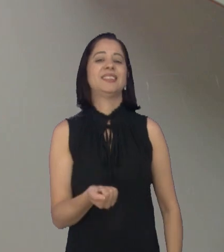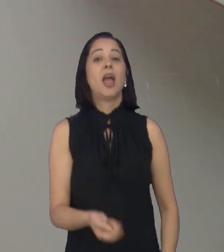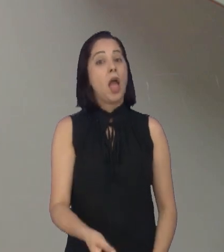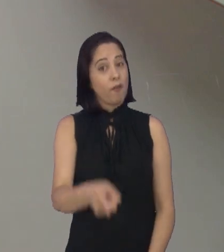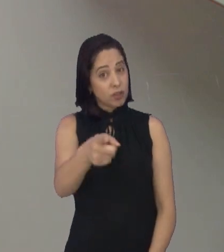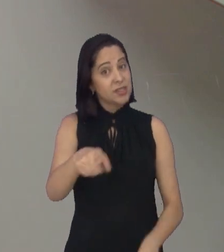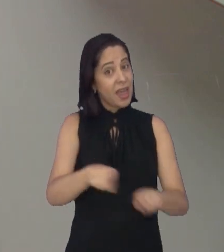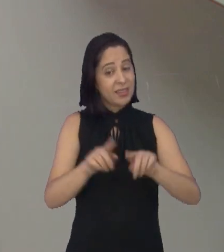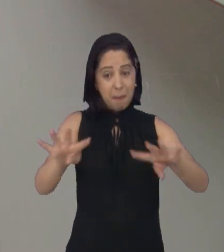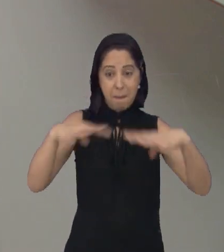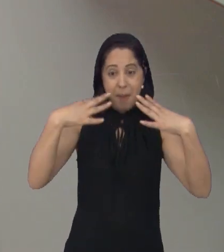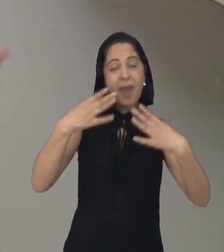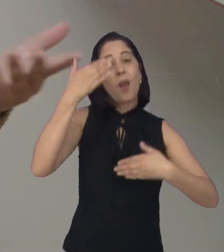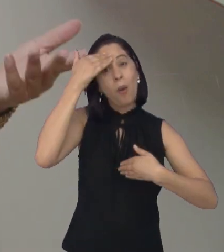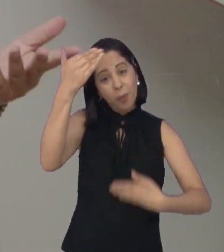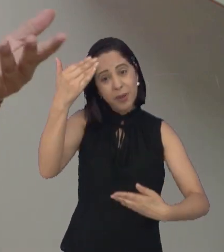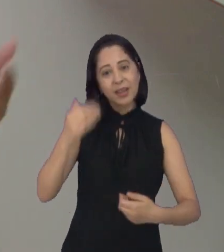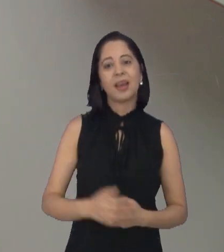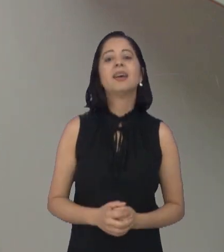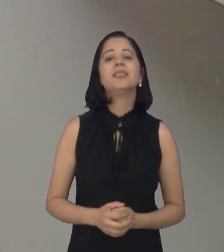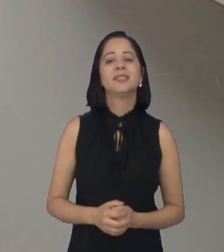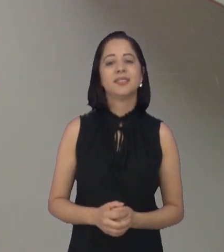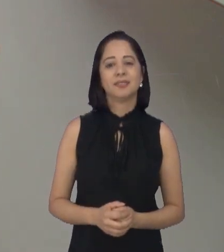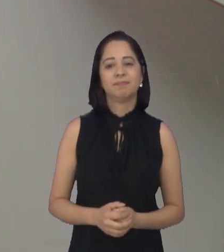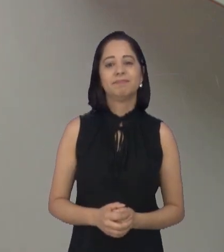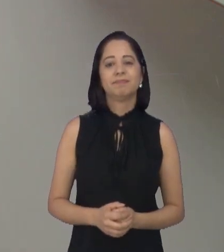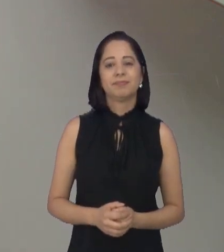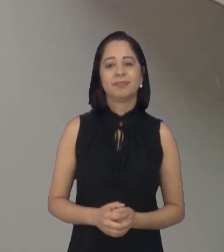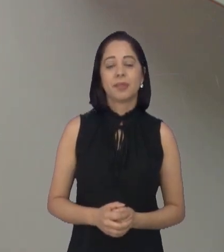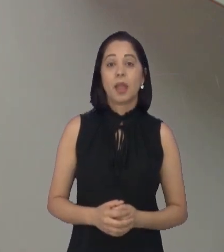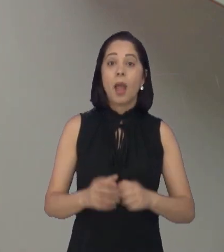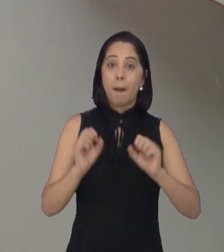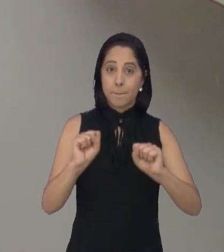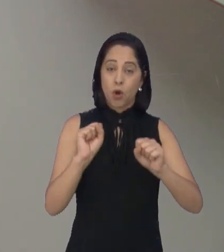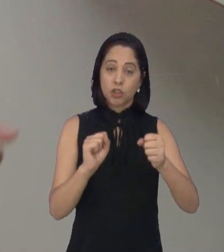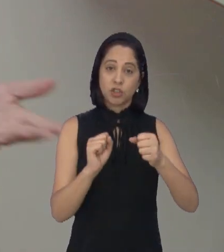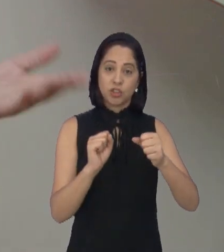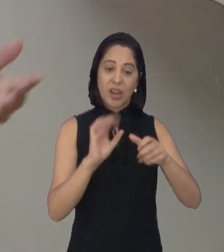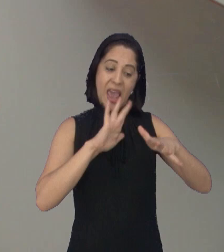de casa pela participação, produção e acompanha a